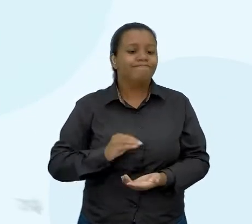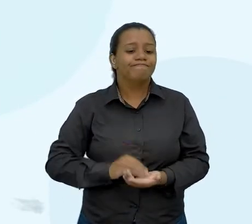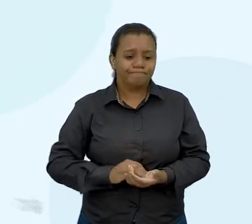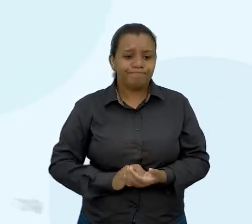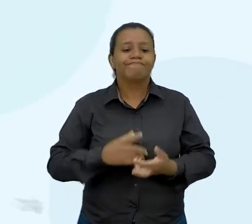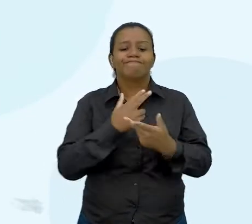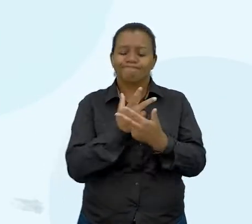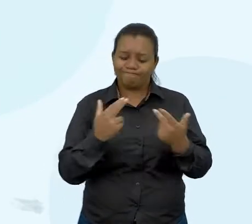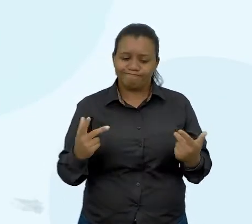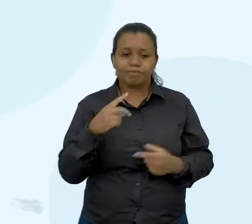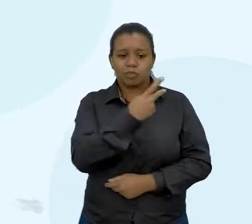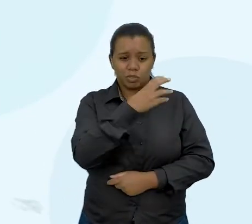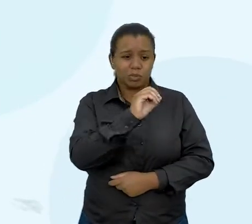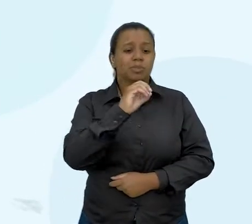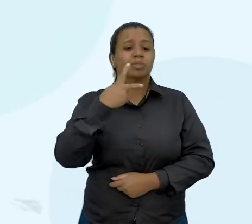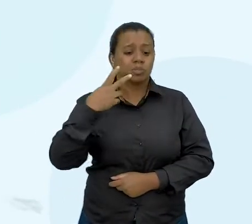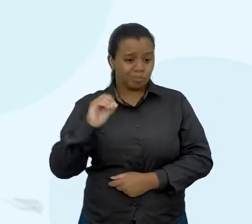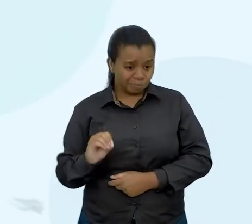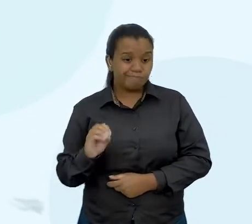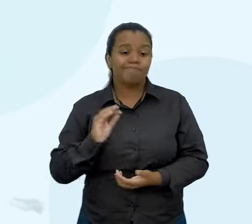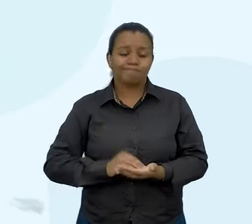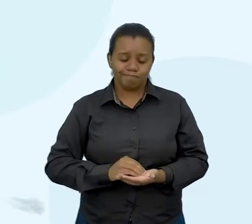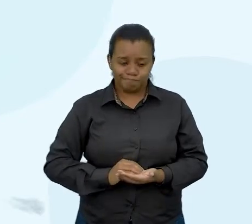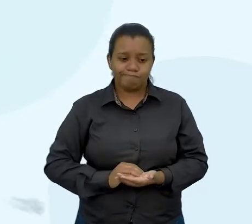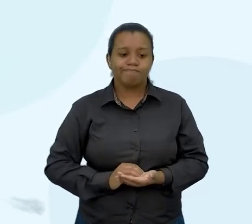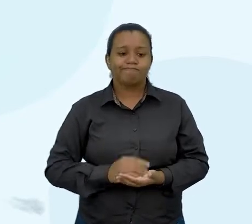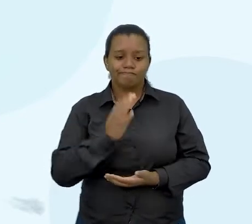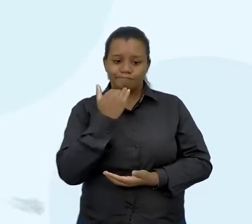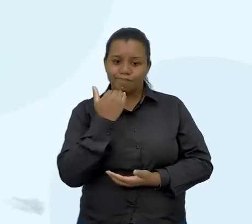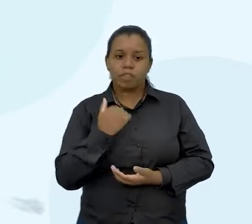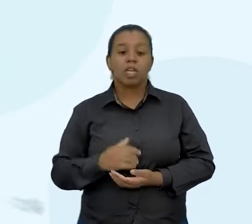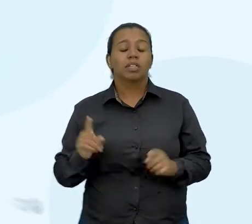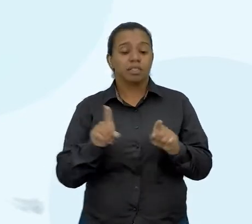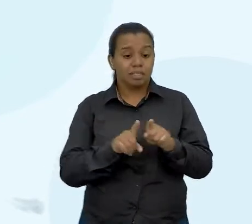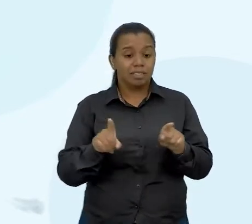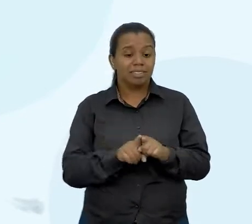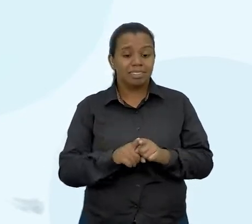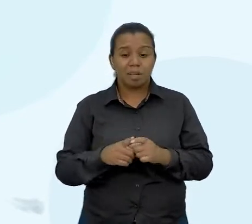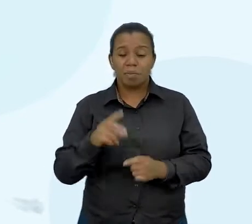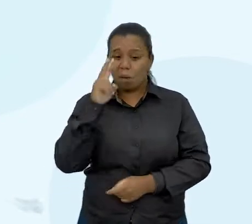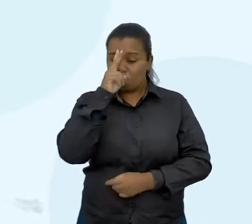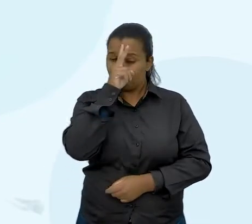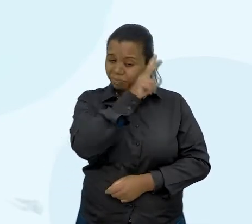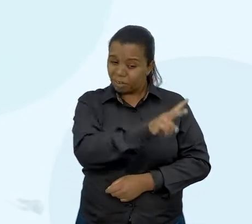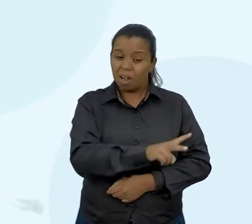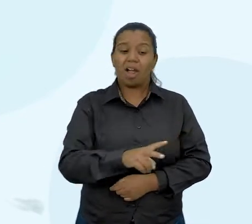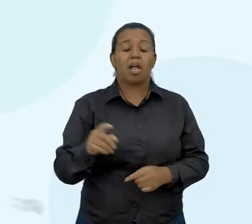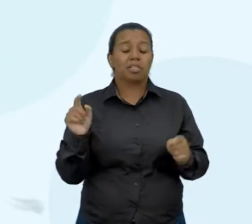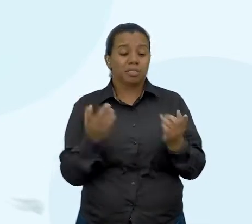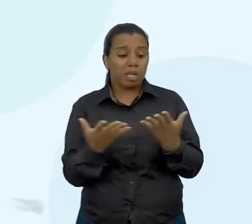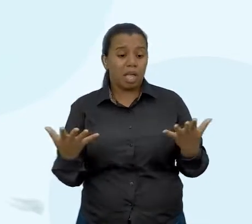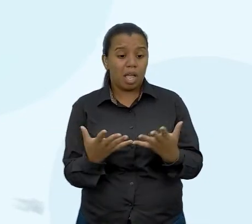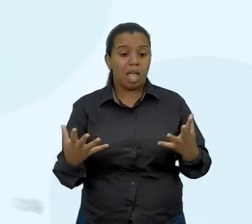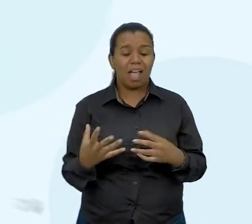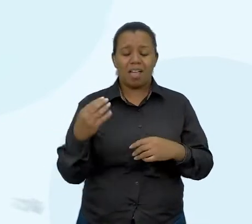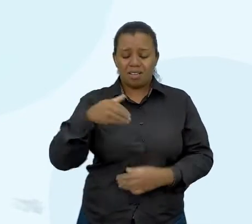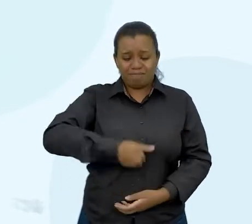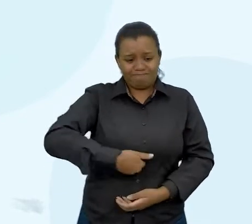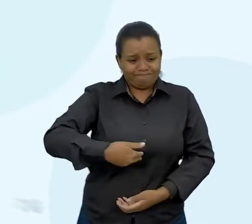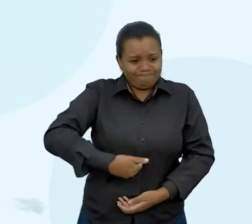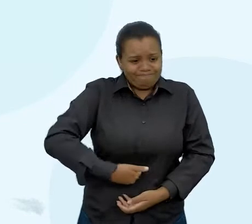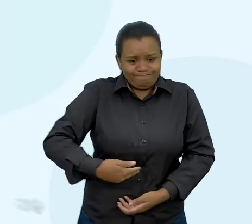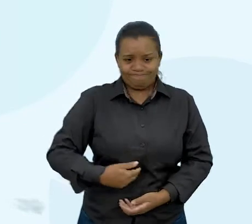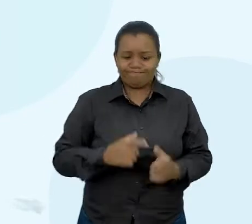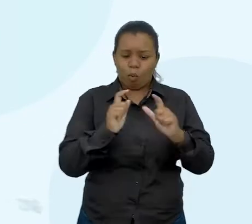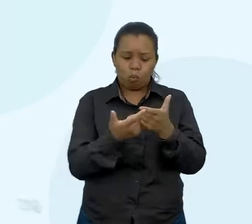em 2020. A terceira, a insegurança alimentar agrava catástrofes, né, segundo o estúdio. Então, o relatório